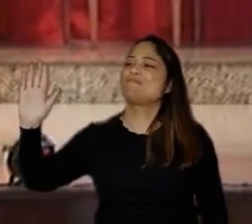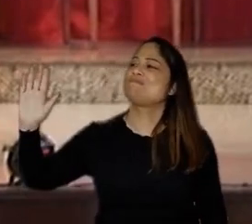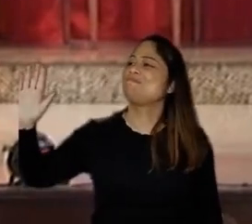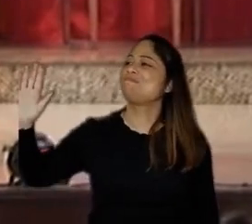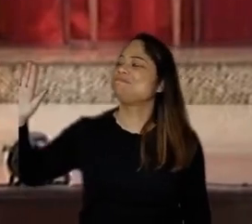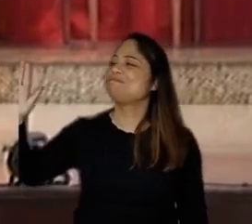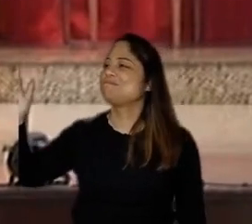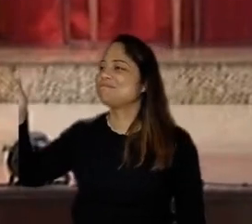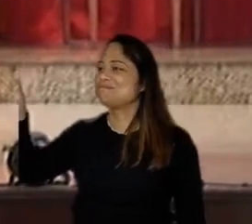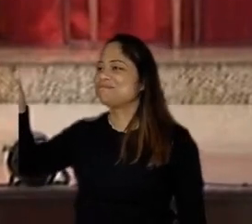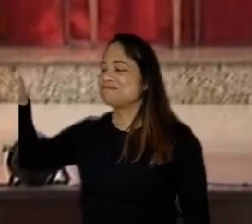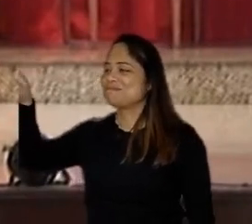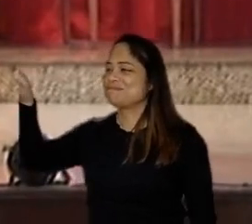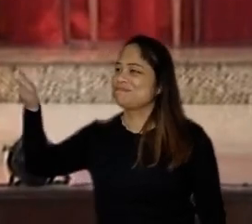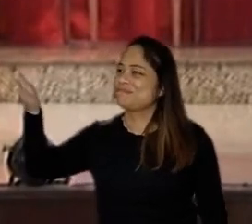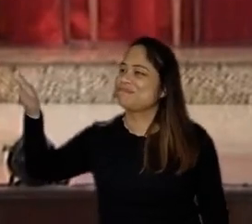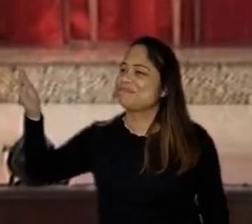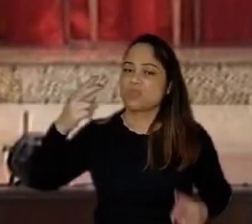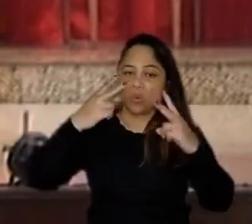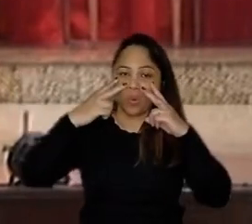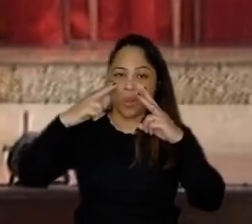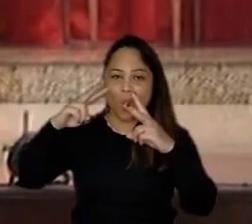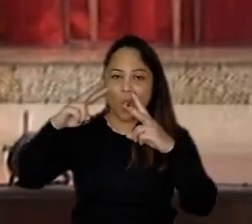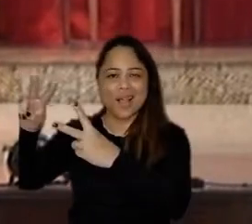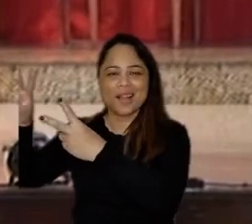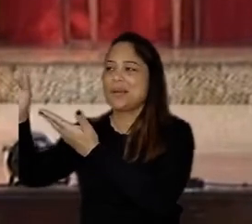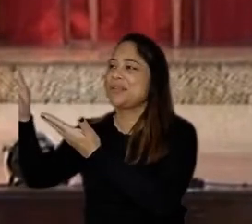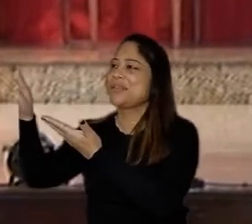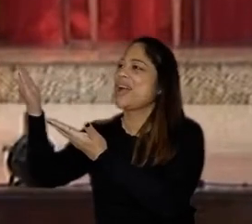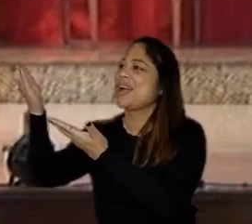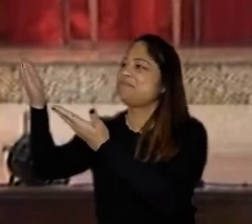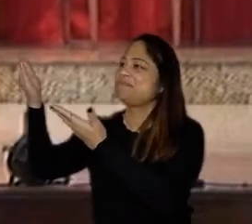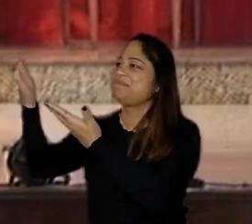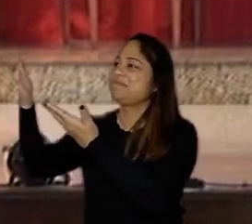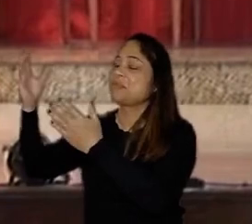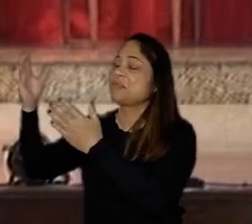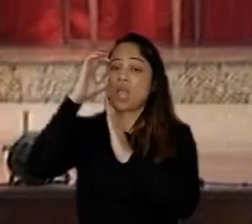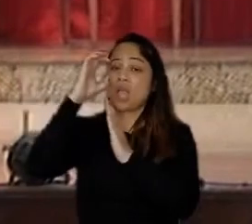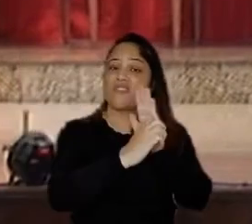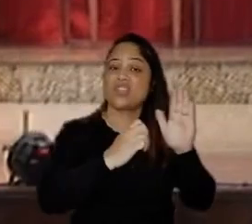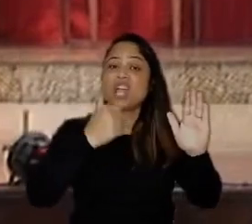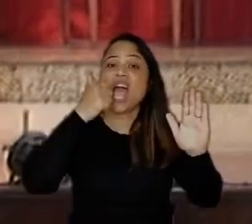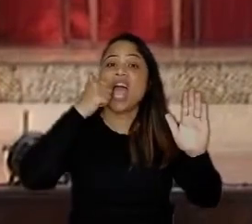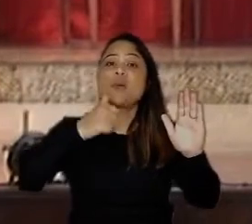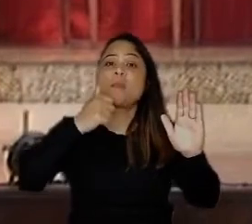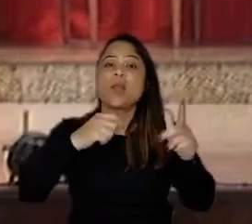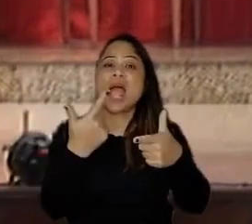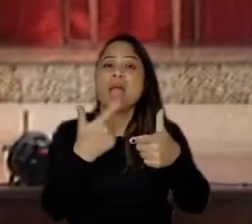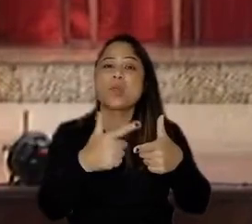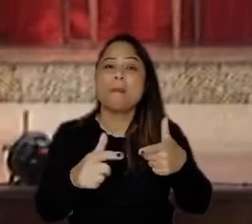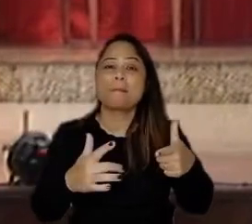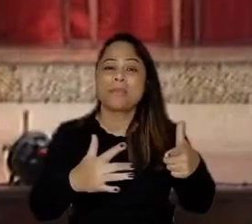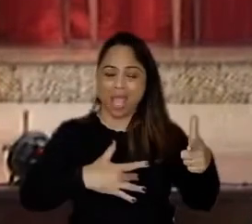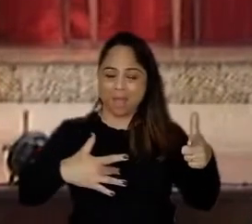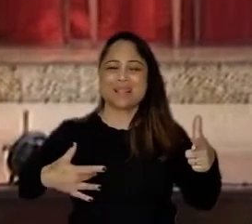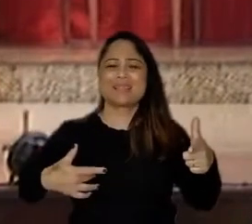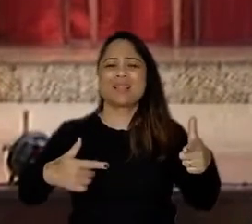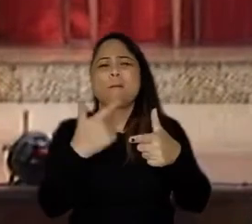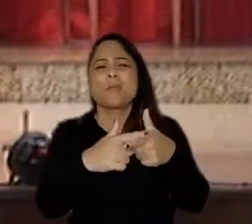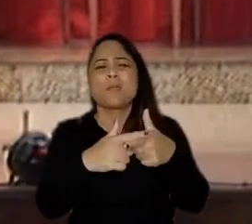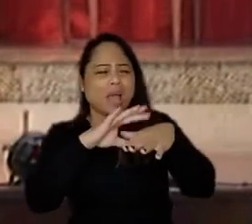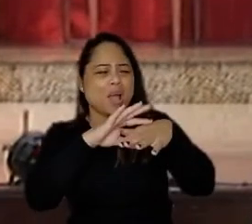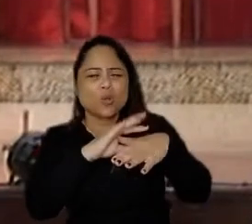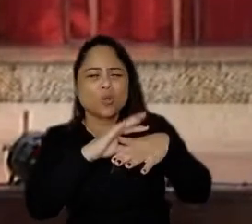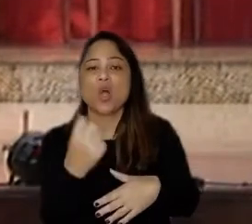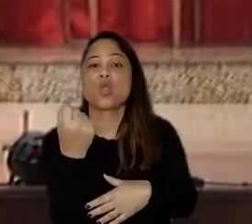Levante os seus braços para o altar. Aquela mulher tinha um problema há 12 anos. A pergunta que